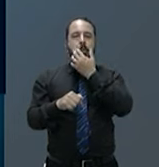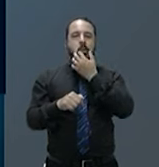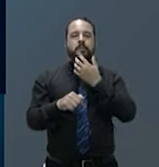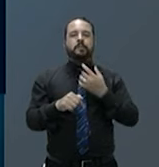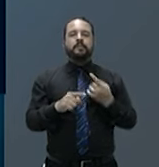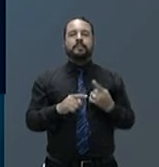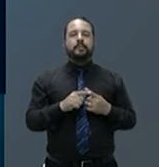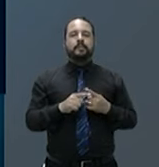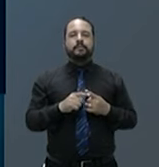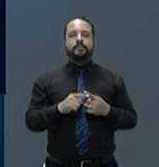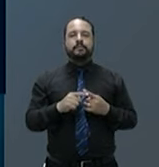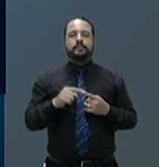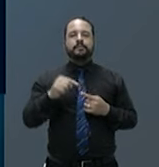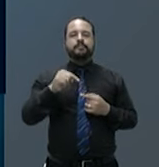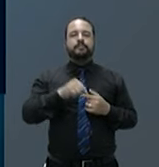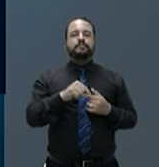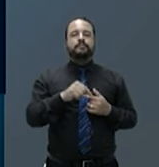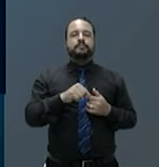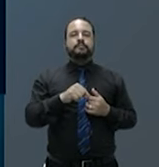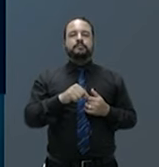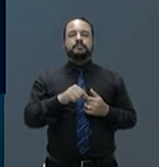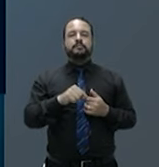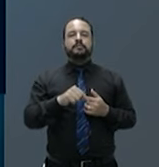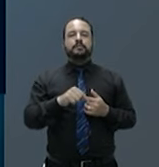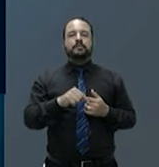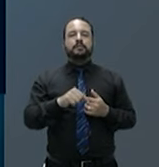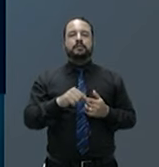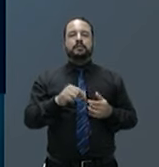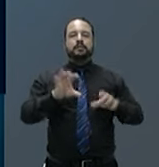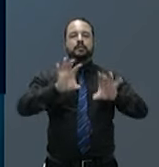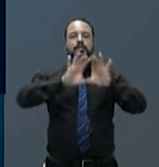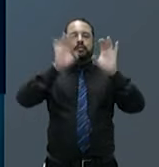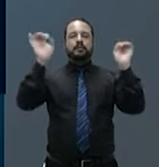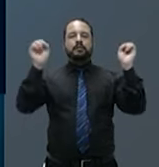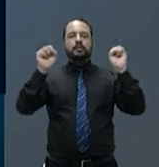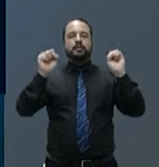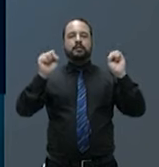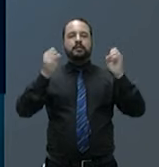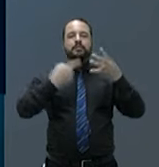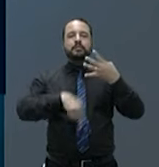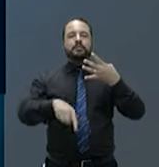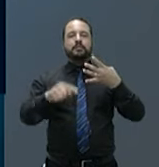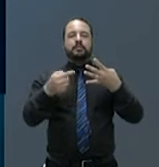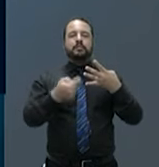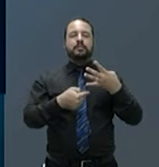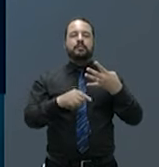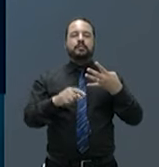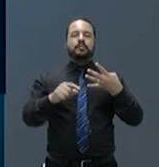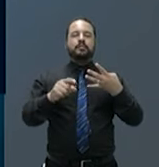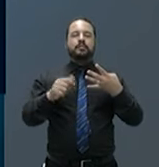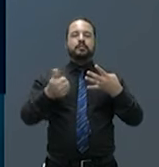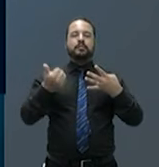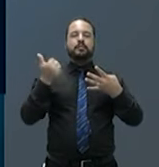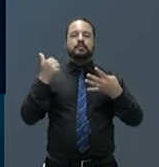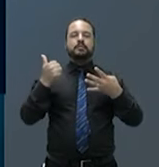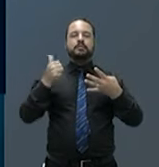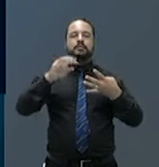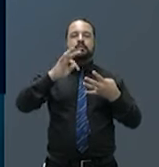como posicionada pelo Egrégio Tribunal de Justiça do Estado de Santa Catarina do precedente